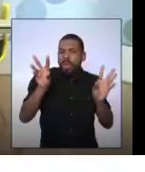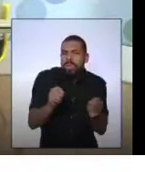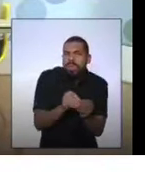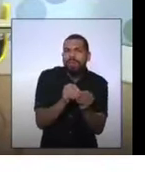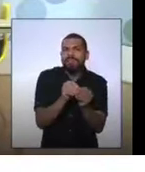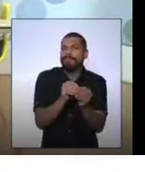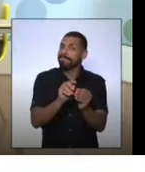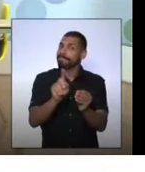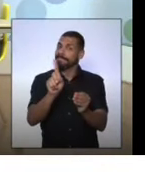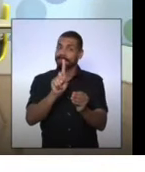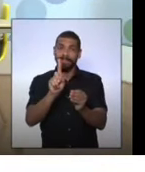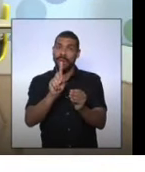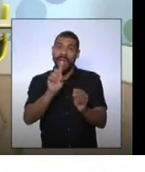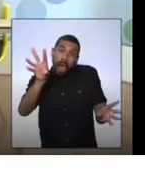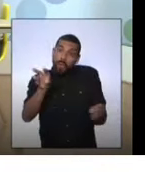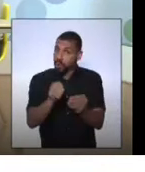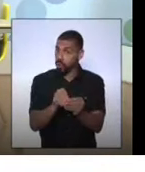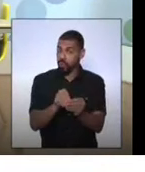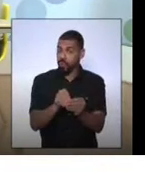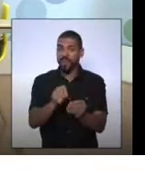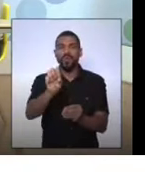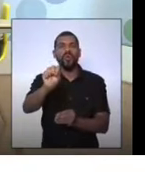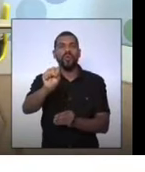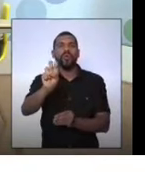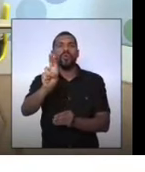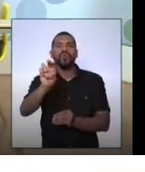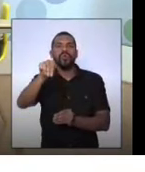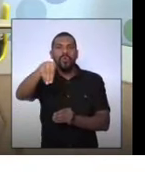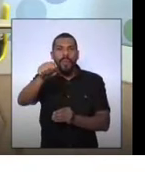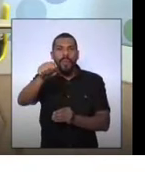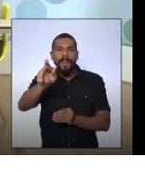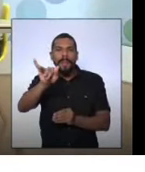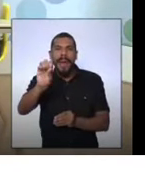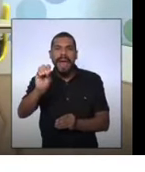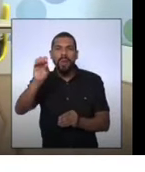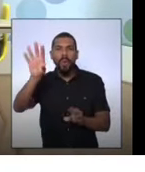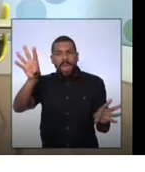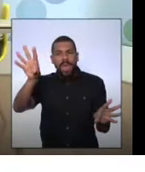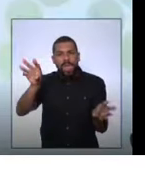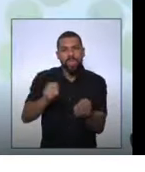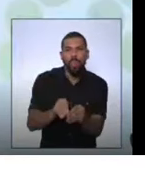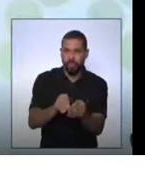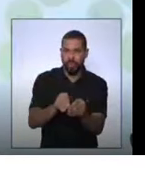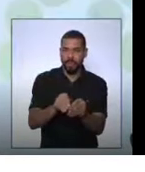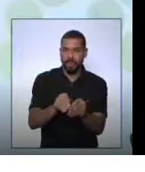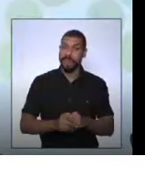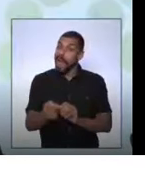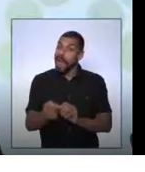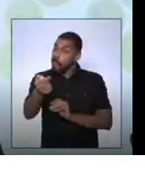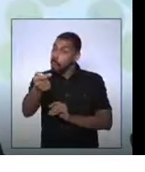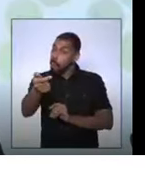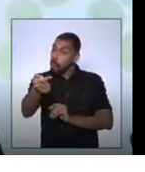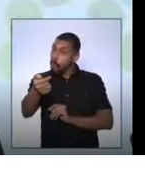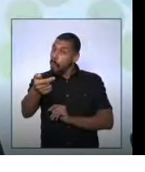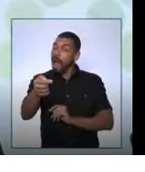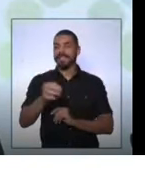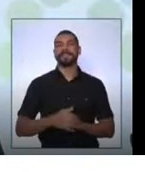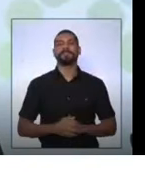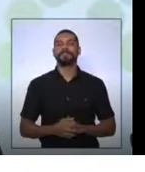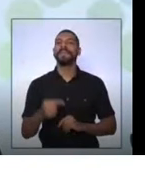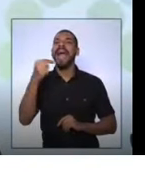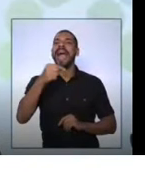realidade, um sumário seria um resumo, né, de alguma ideia central. A ideia pode estar perto disso, mas não. Ali é o lead,